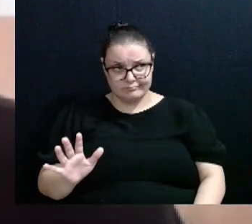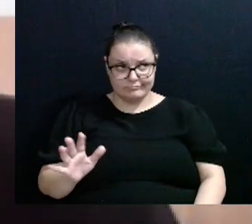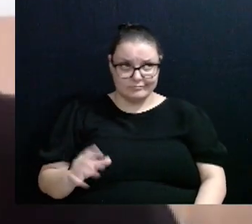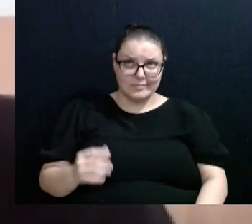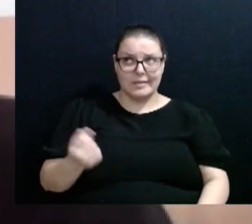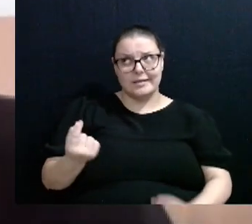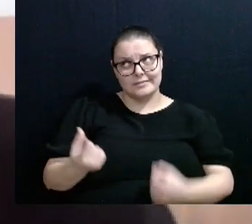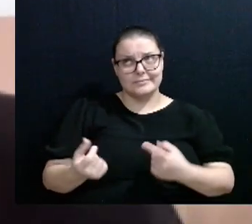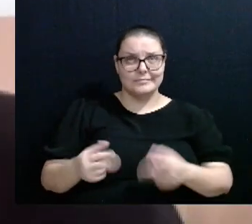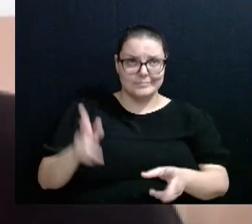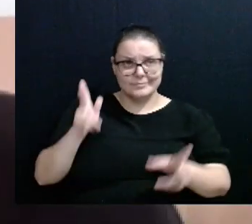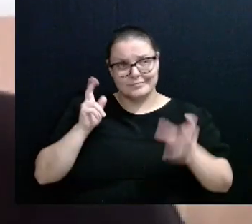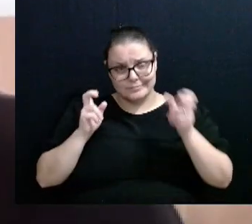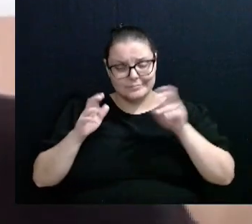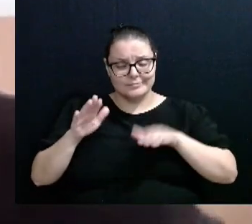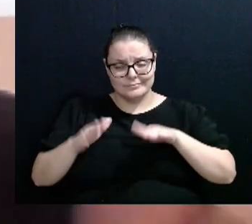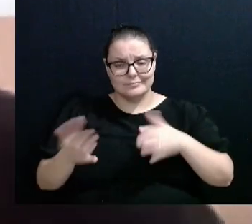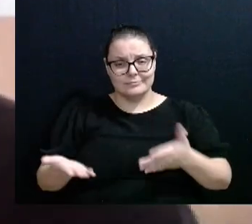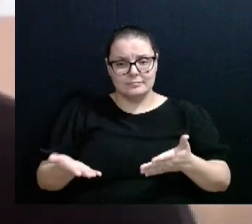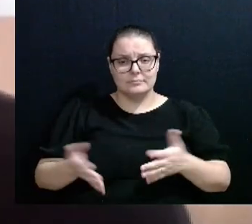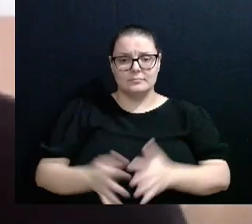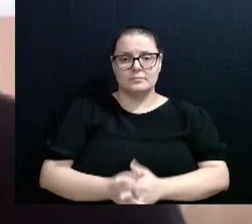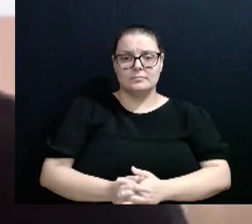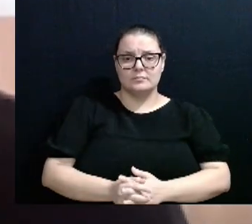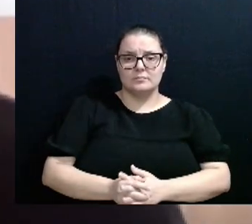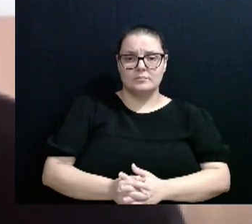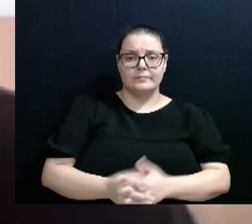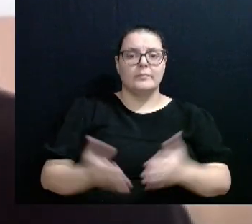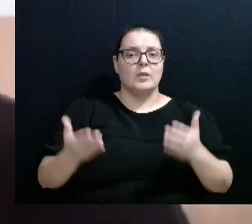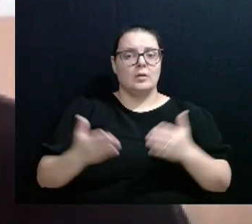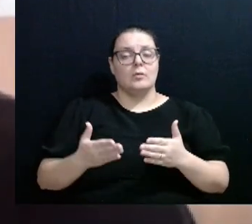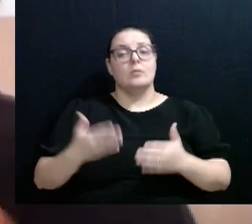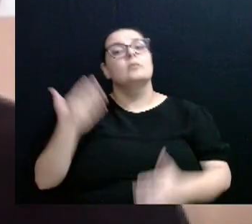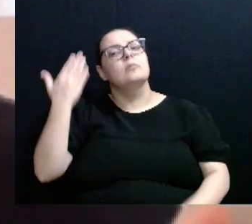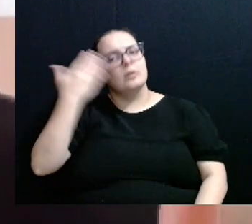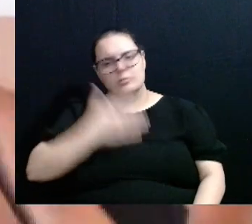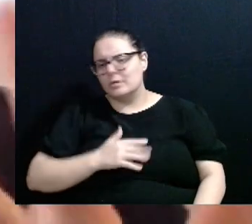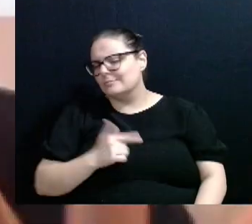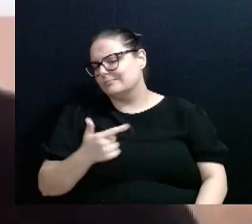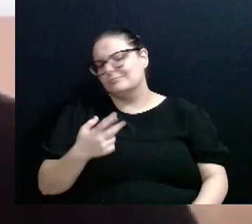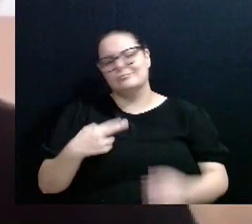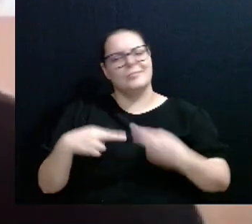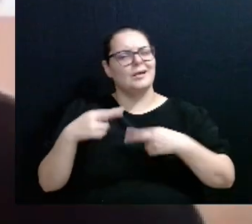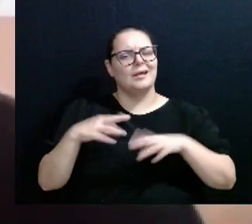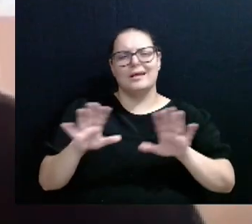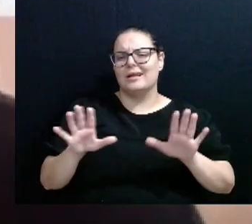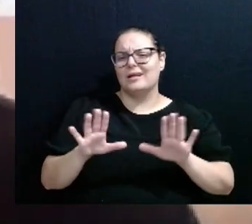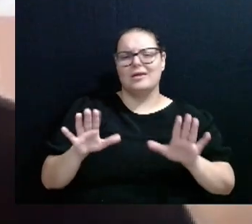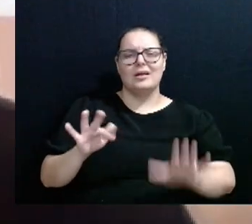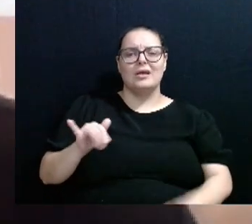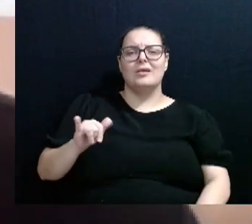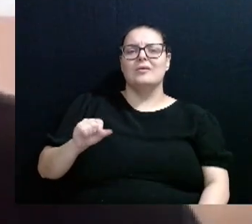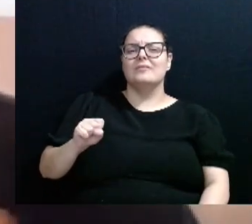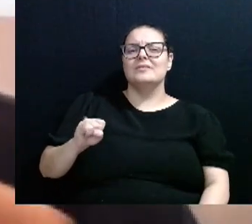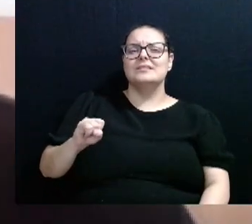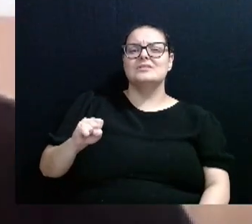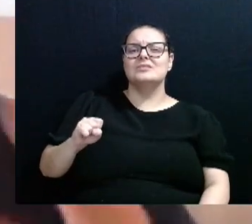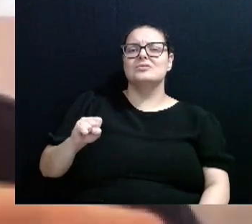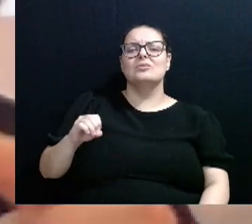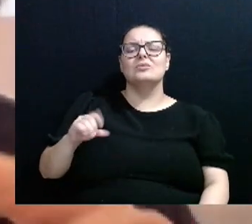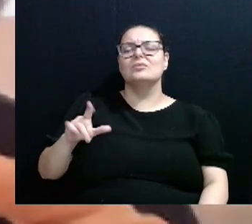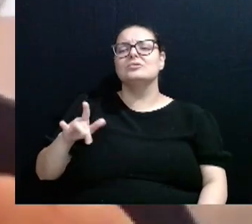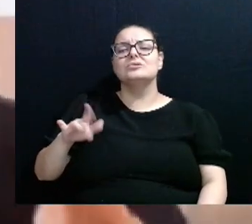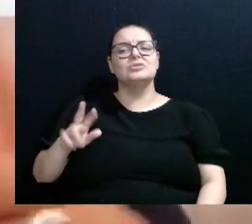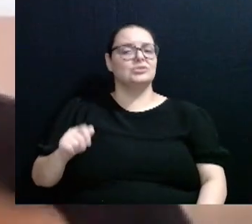isso, mas hoje foi bem comprovado que não tem nada a ver com a fisiologia humana, né? Mas o